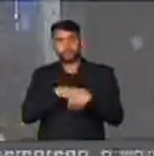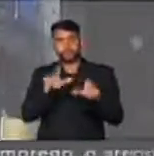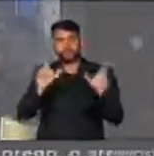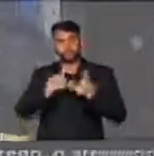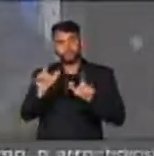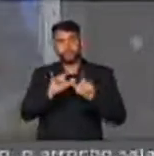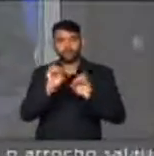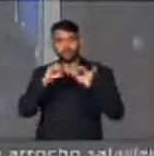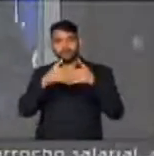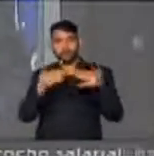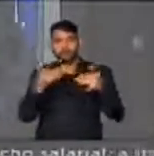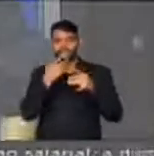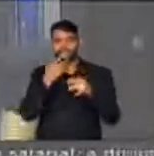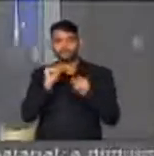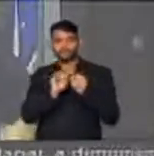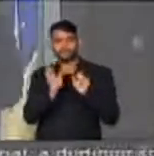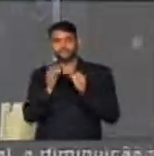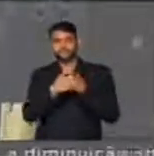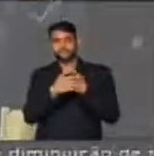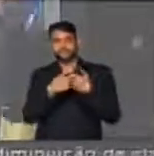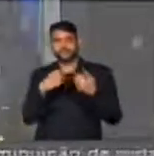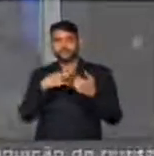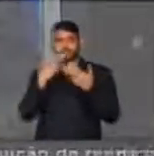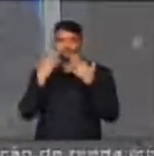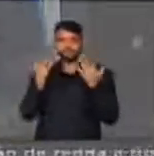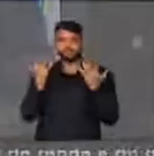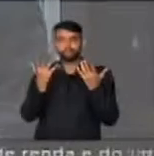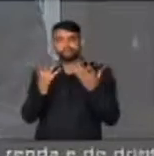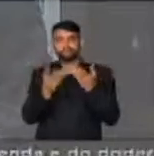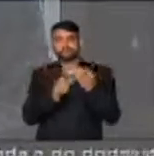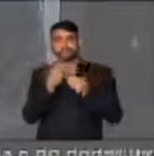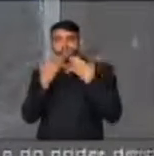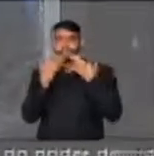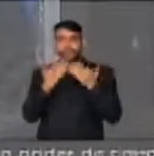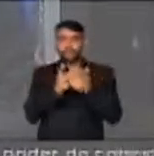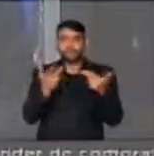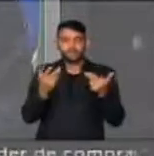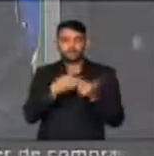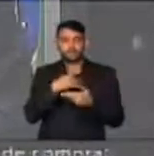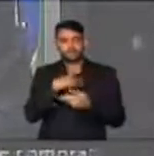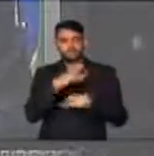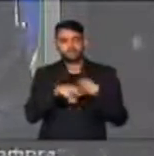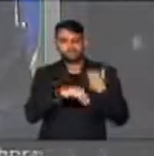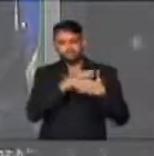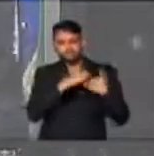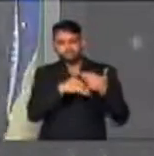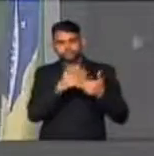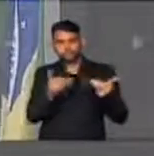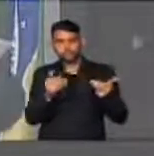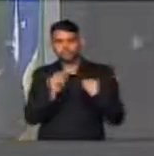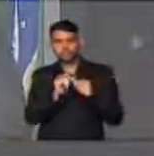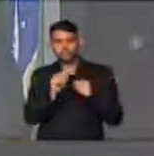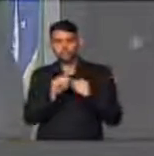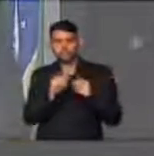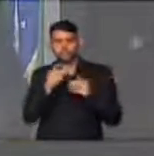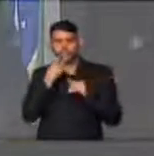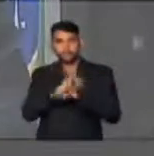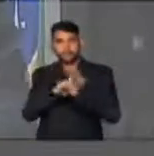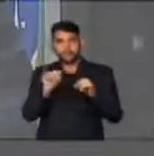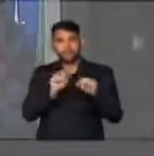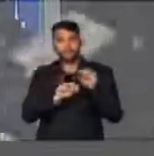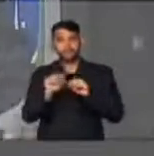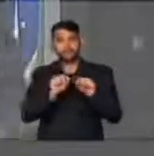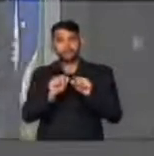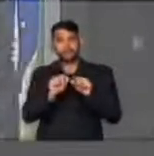mídia, enfim, cobria com certo encanto esse desenvolvimento desse populismo